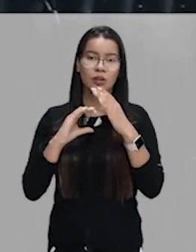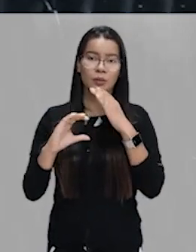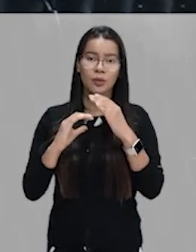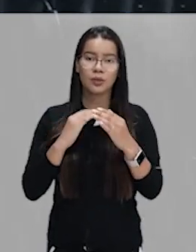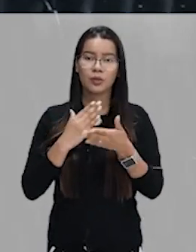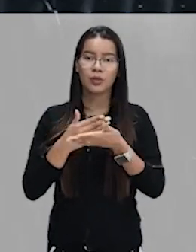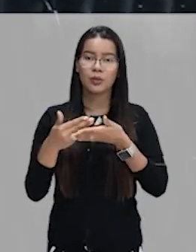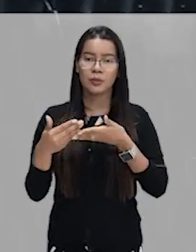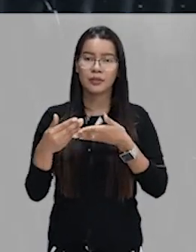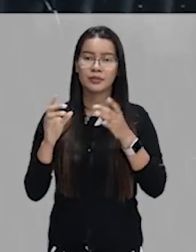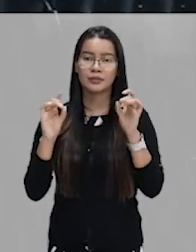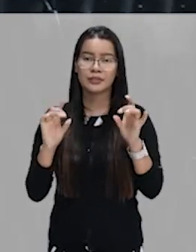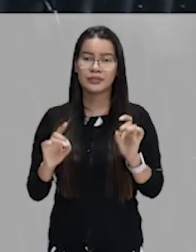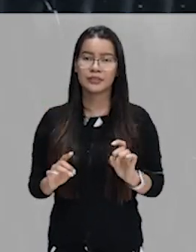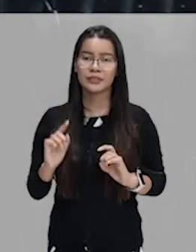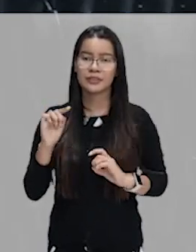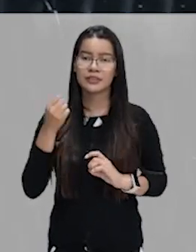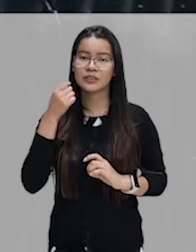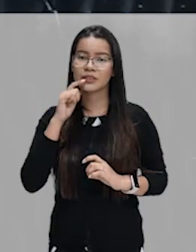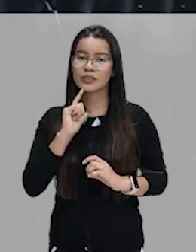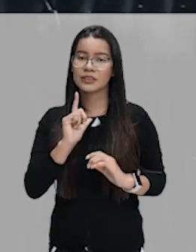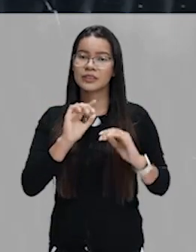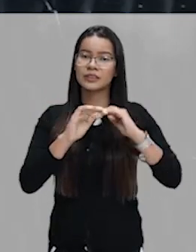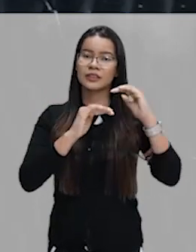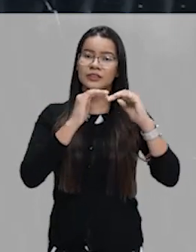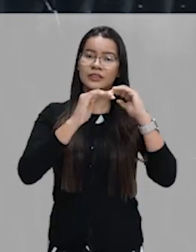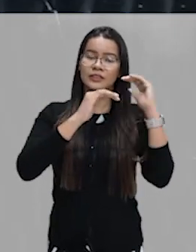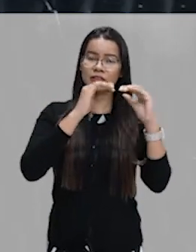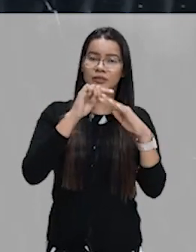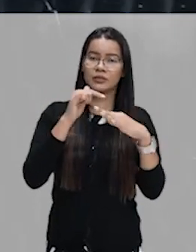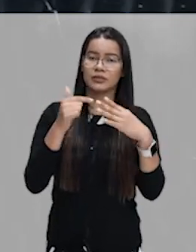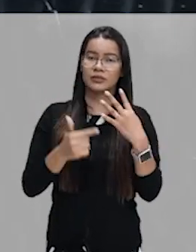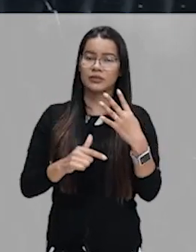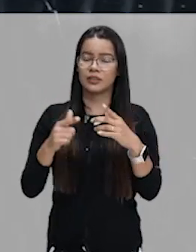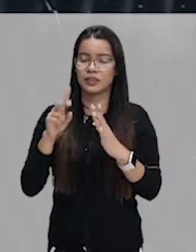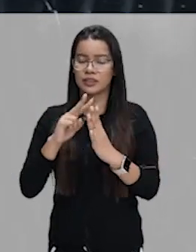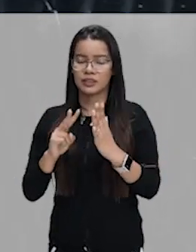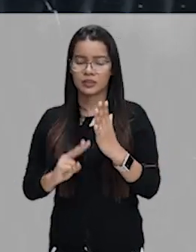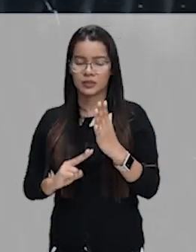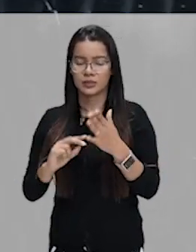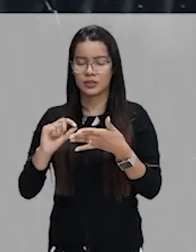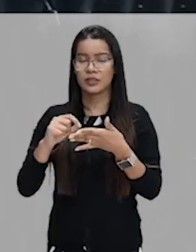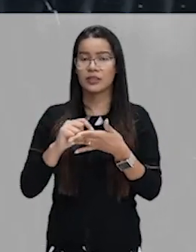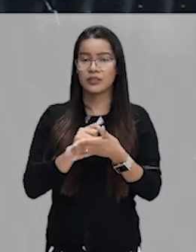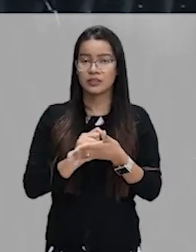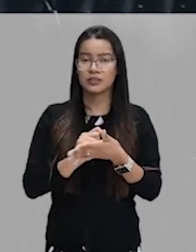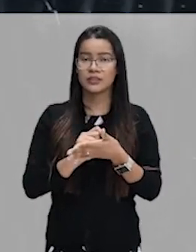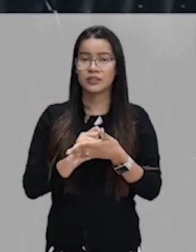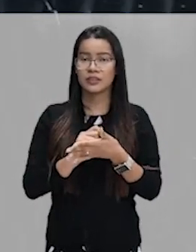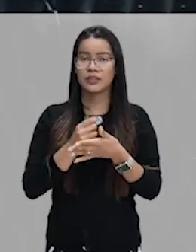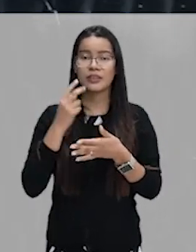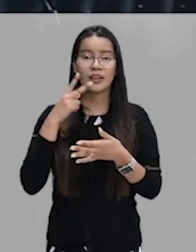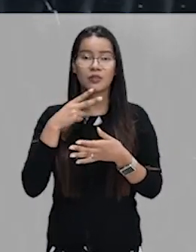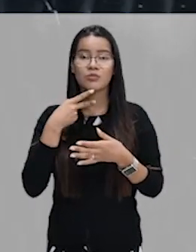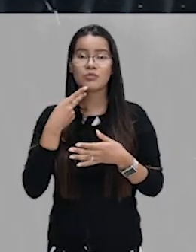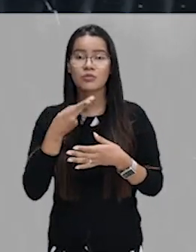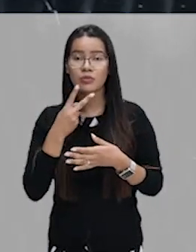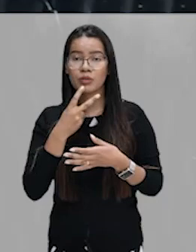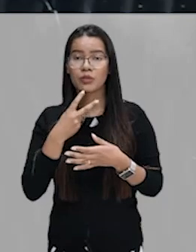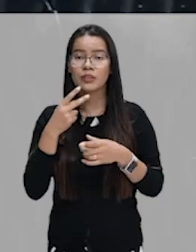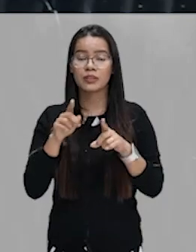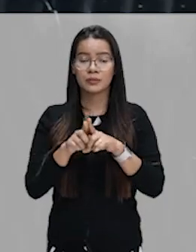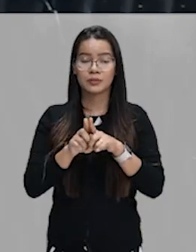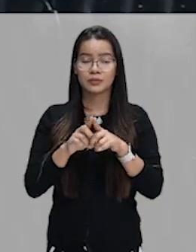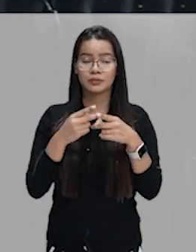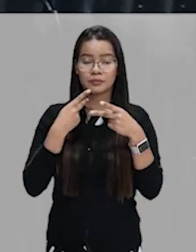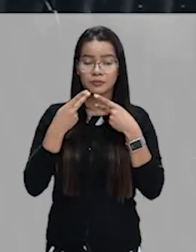do princípio de você conseguir desenvolver as 4 habilidades: a leitura, a escrita, a audição e a